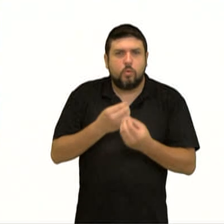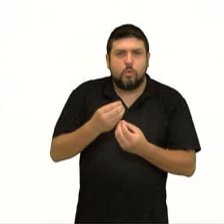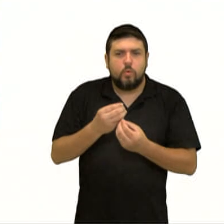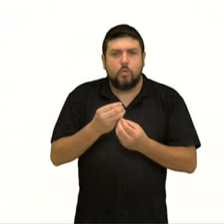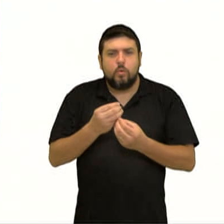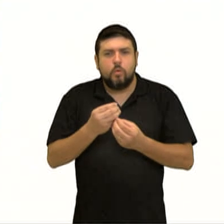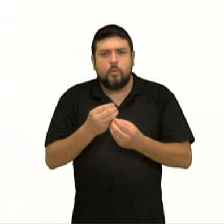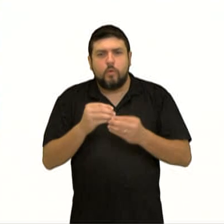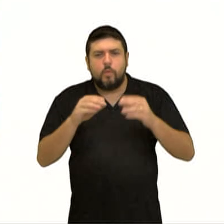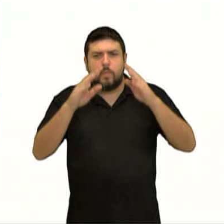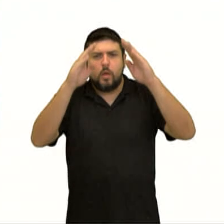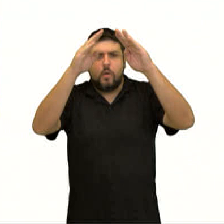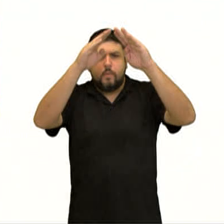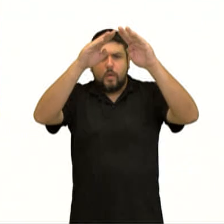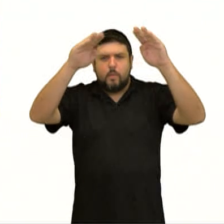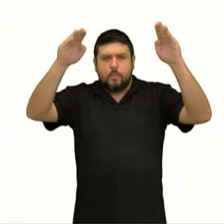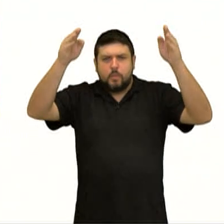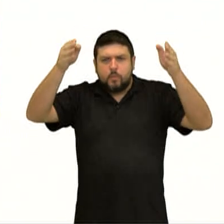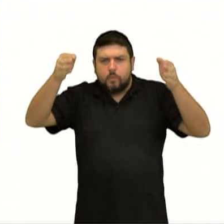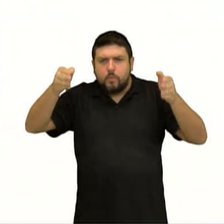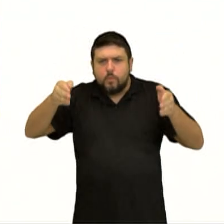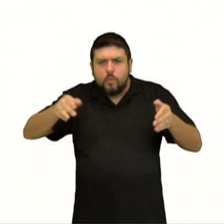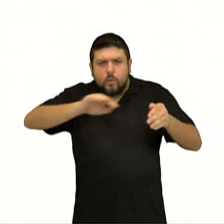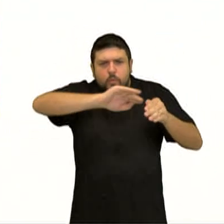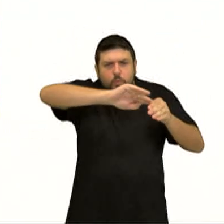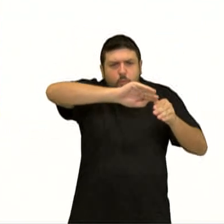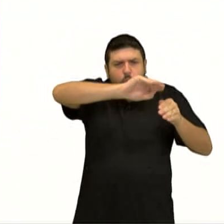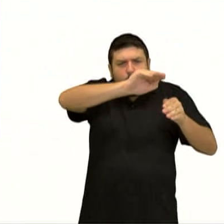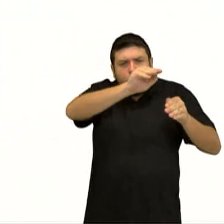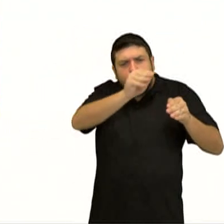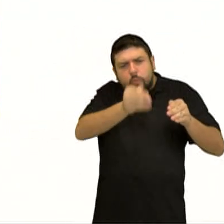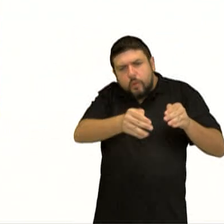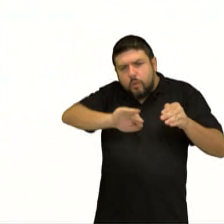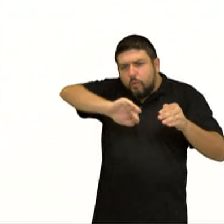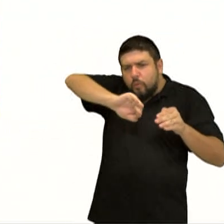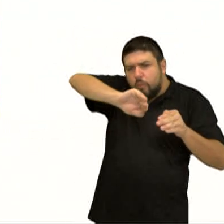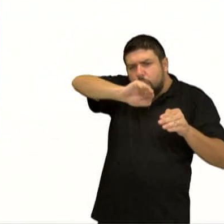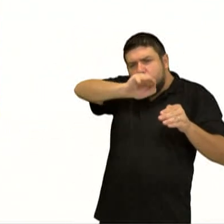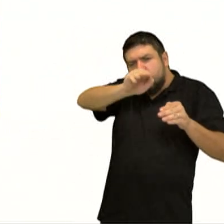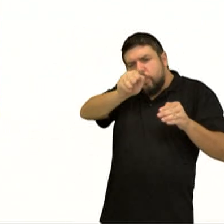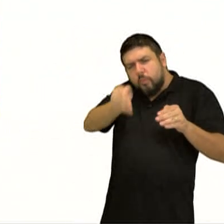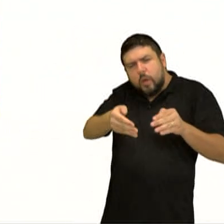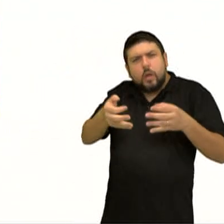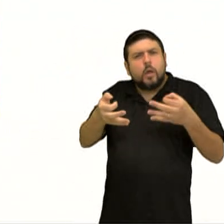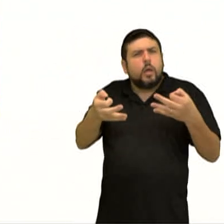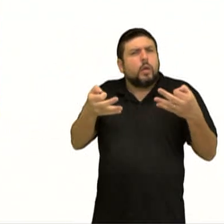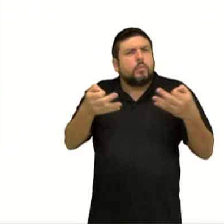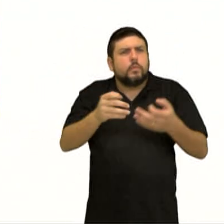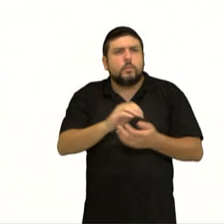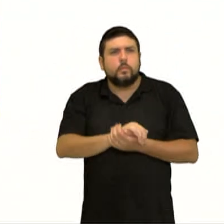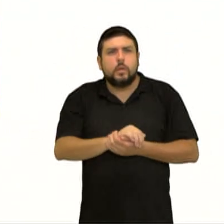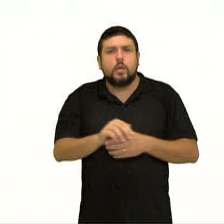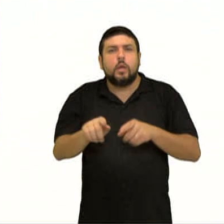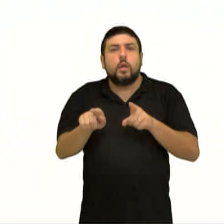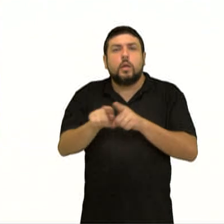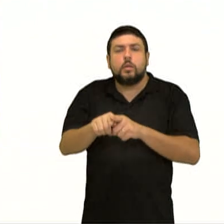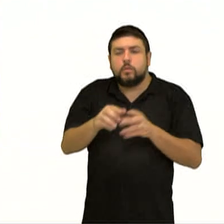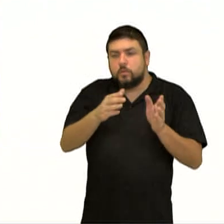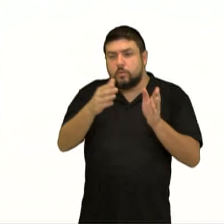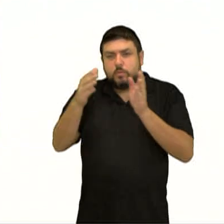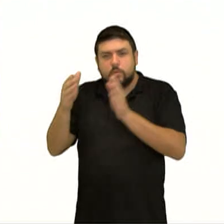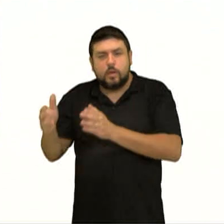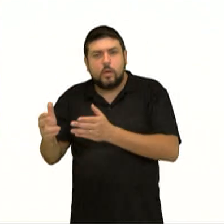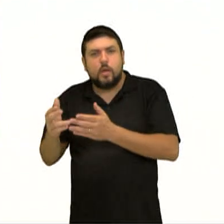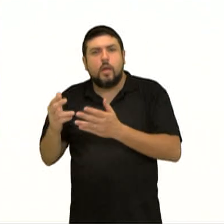aqui você começa já a pintura, né, de José Joaquim da Rocha, da igreja de Santo Antônio, né, que